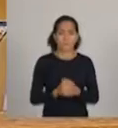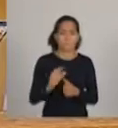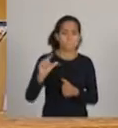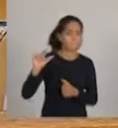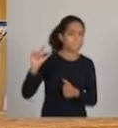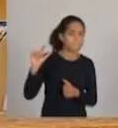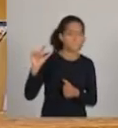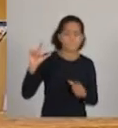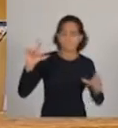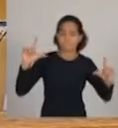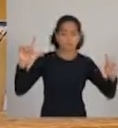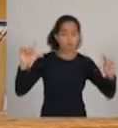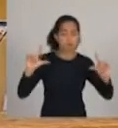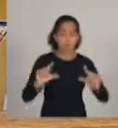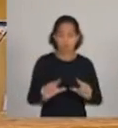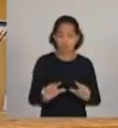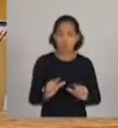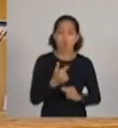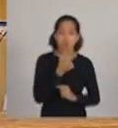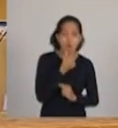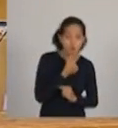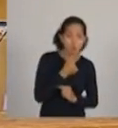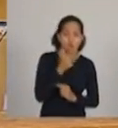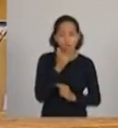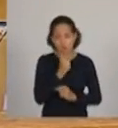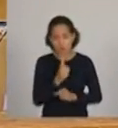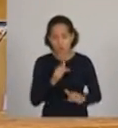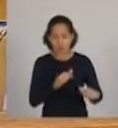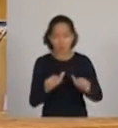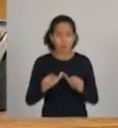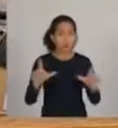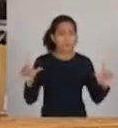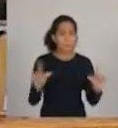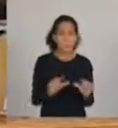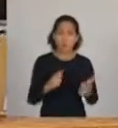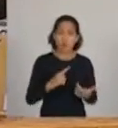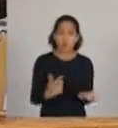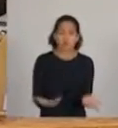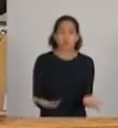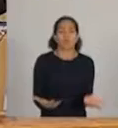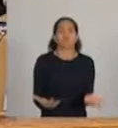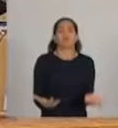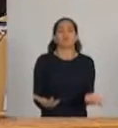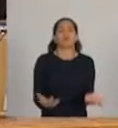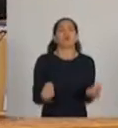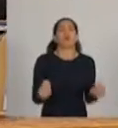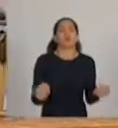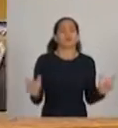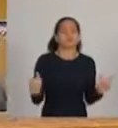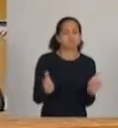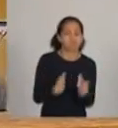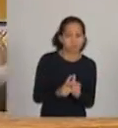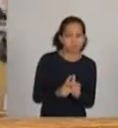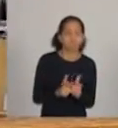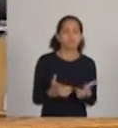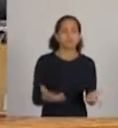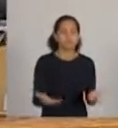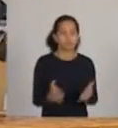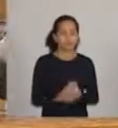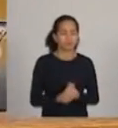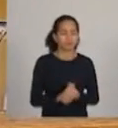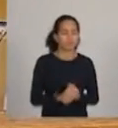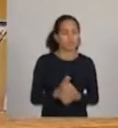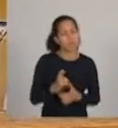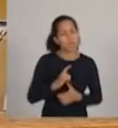3 mil homens e mulheres nos seus quadros. Isso acarreta para o policial um